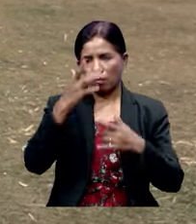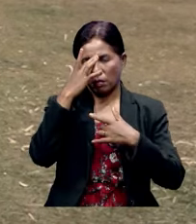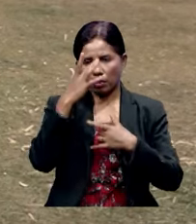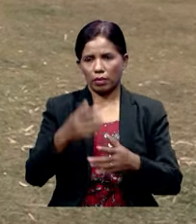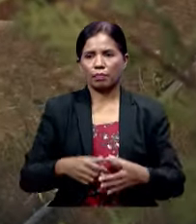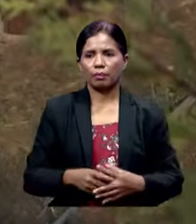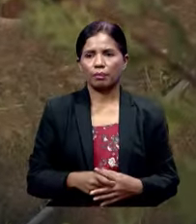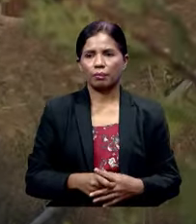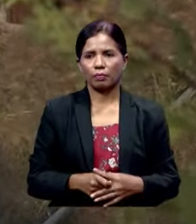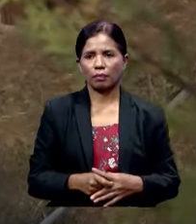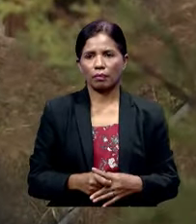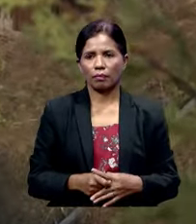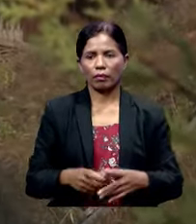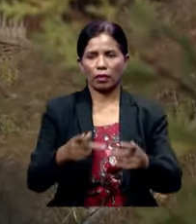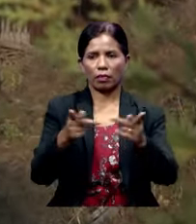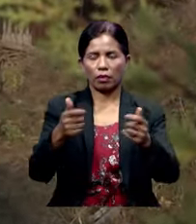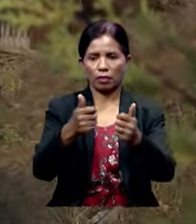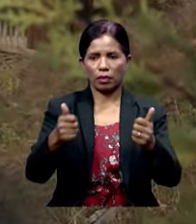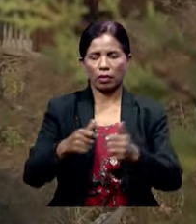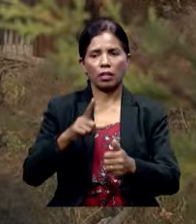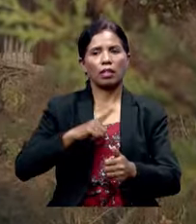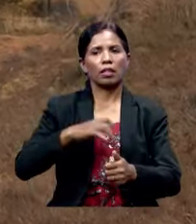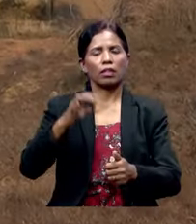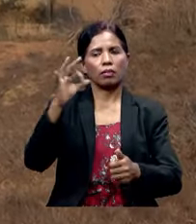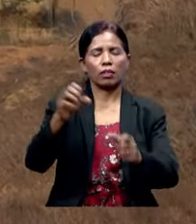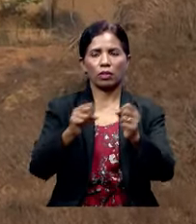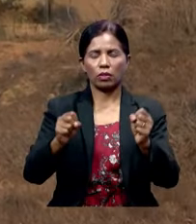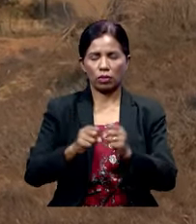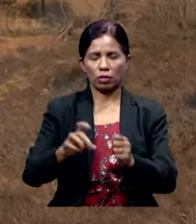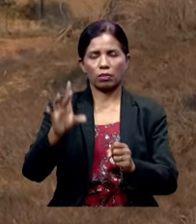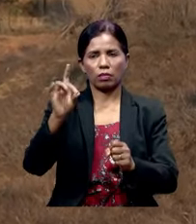hon sai makas Posto administrativo lete foho ia suku walu ho